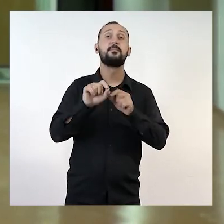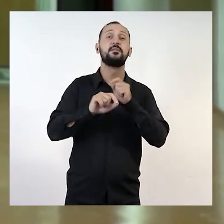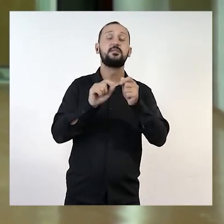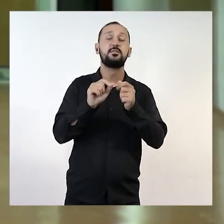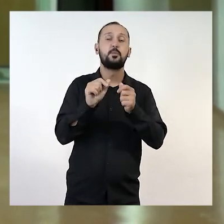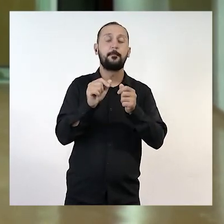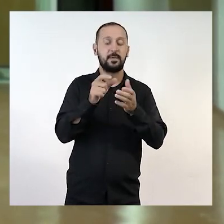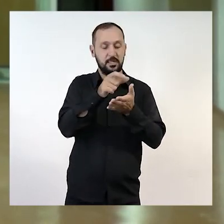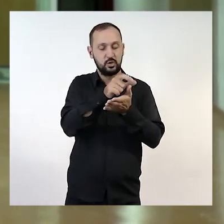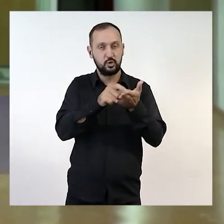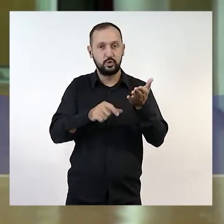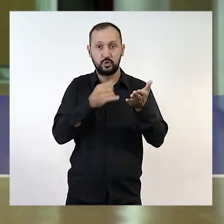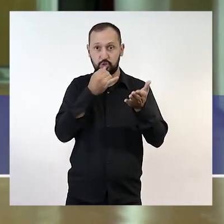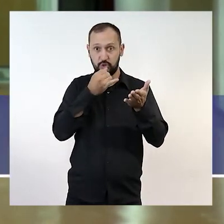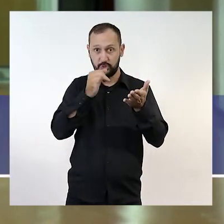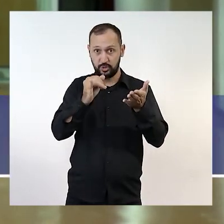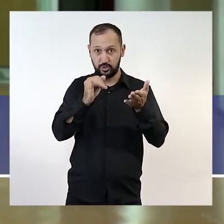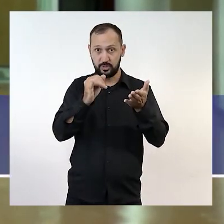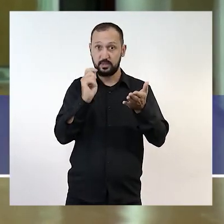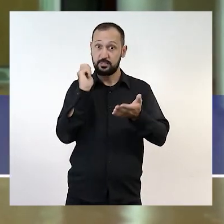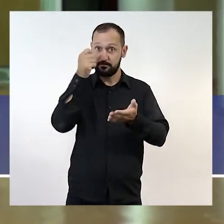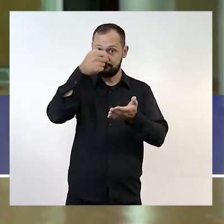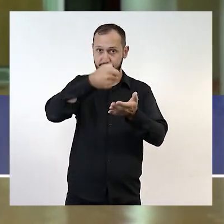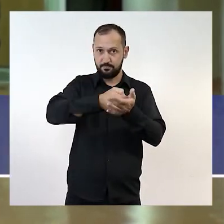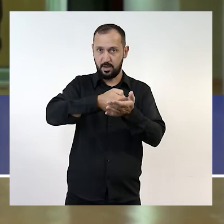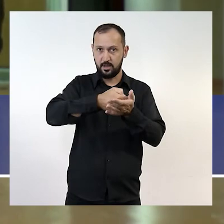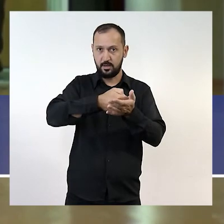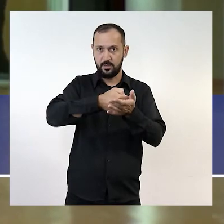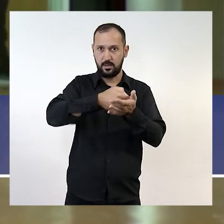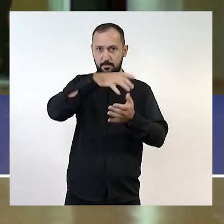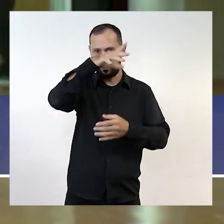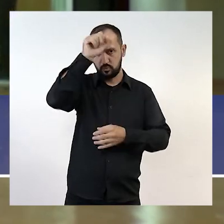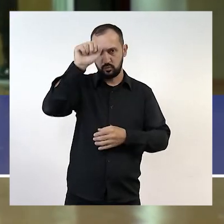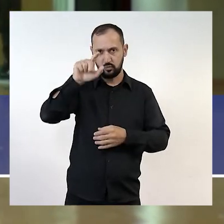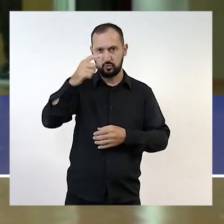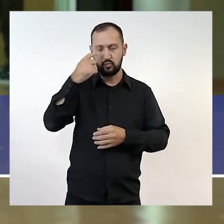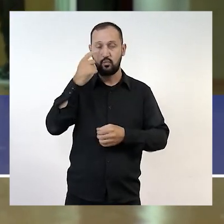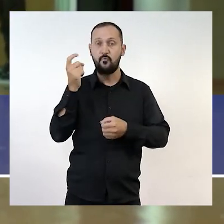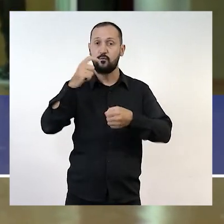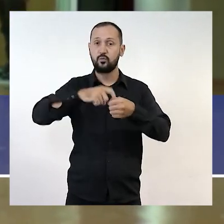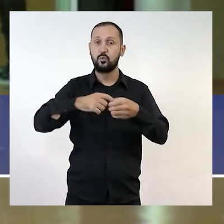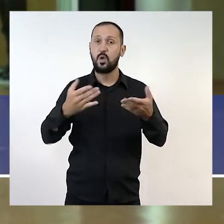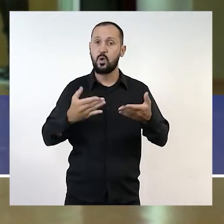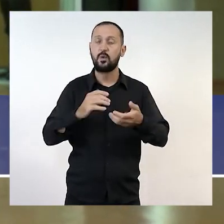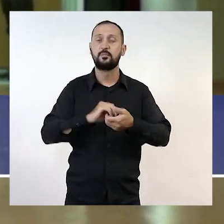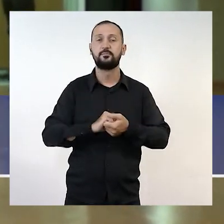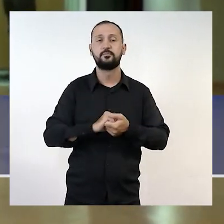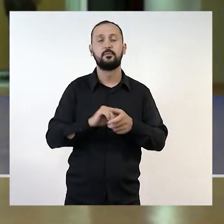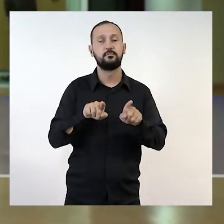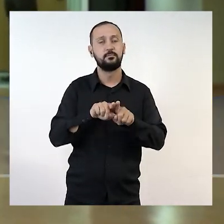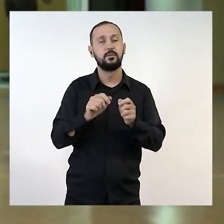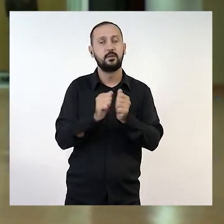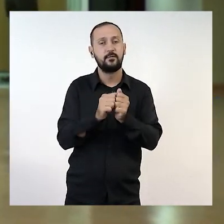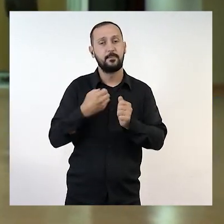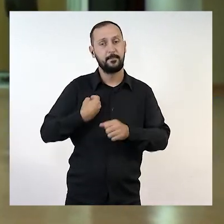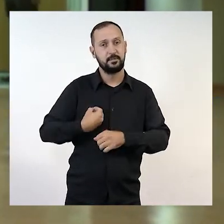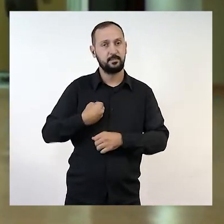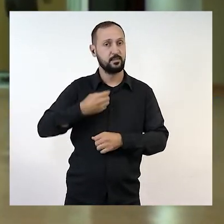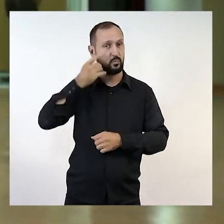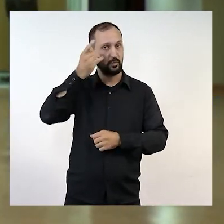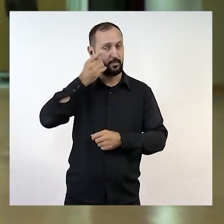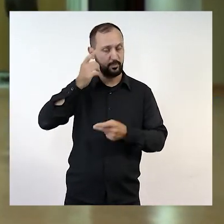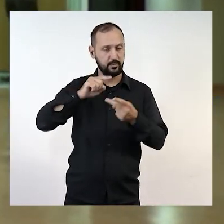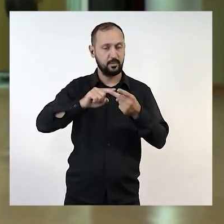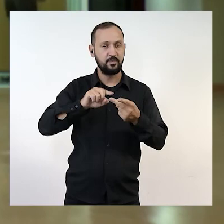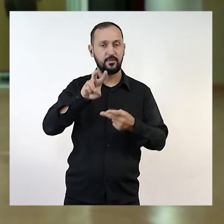que investiga os valores cobrados nas faturas de energia elétrica em Mato Grosso do Sul, voltou às atividades hoje na Assembleia Legislativa. Além dos deputados,